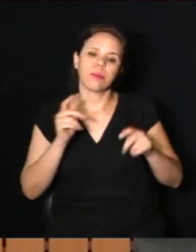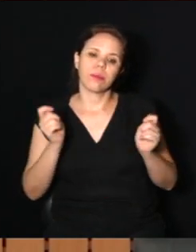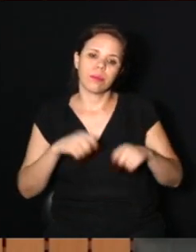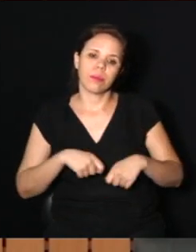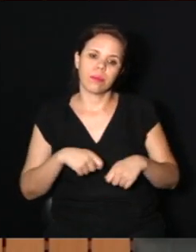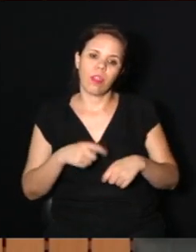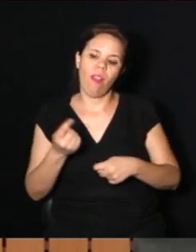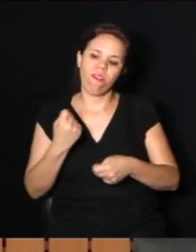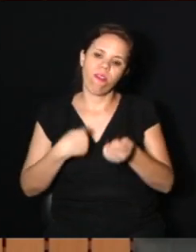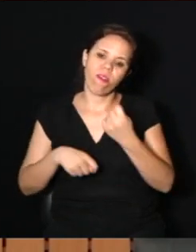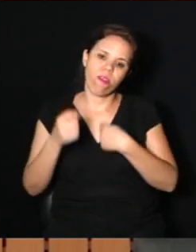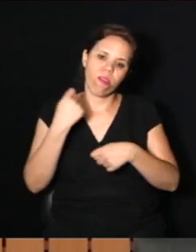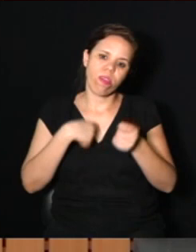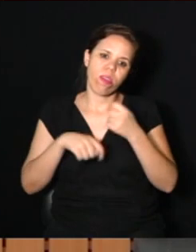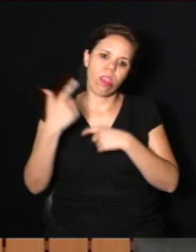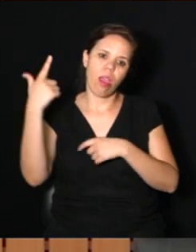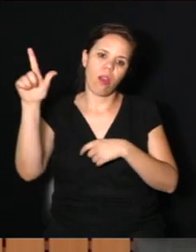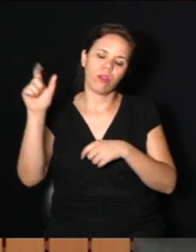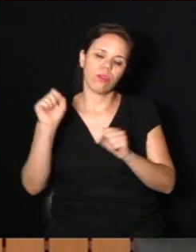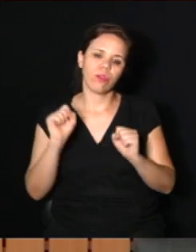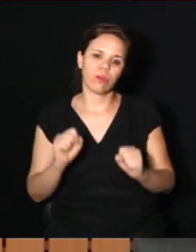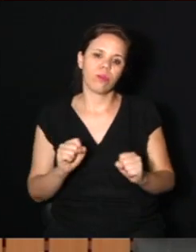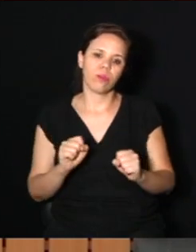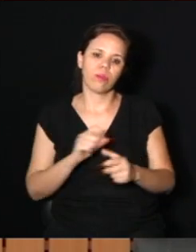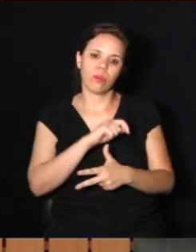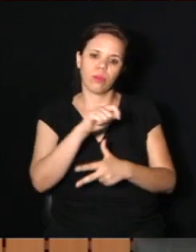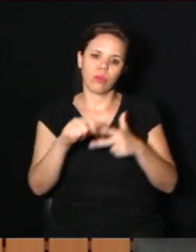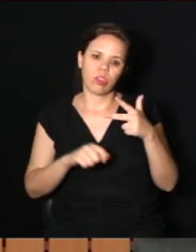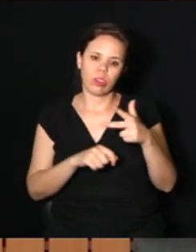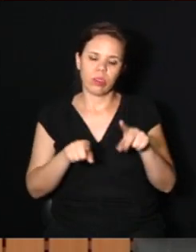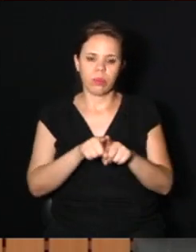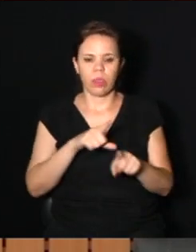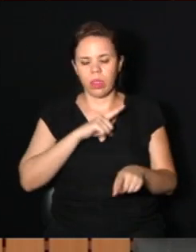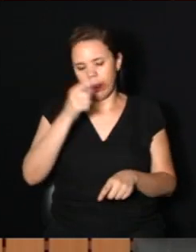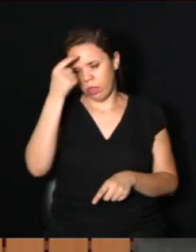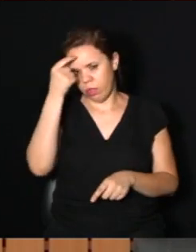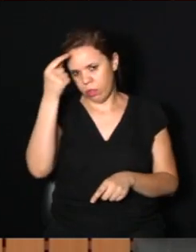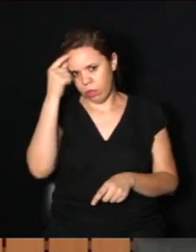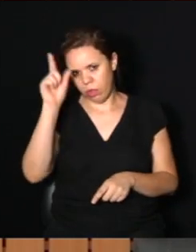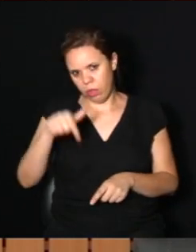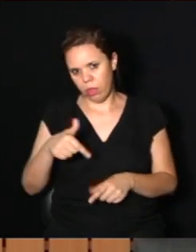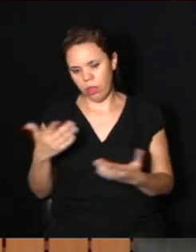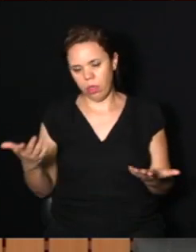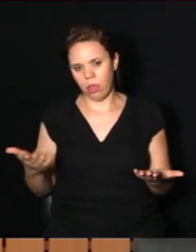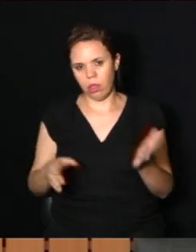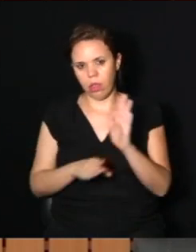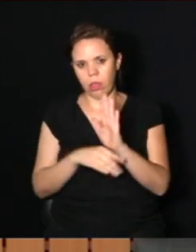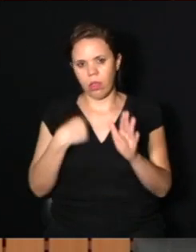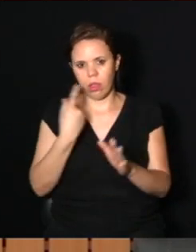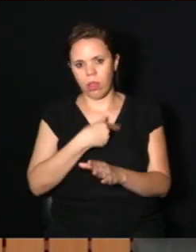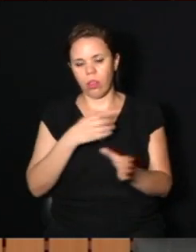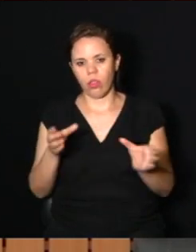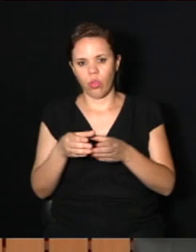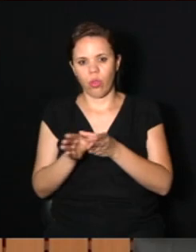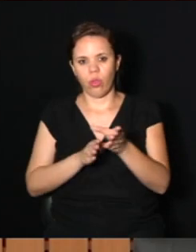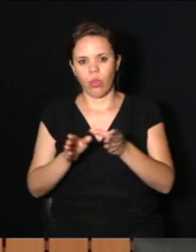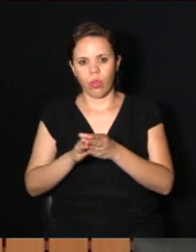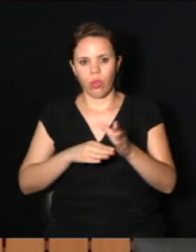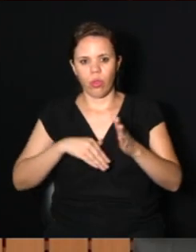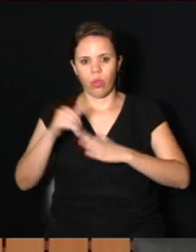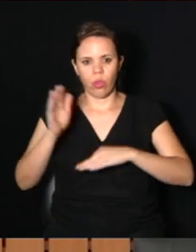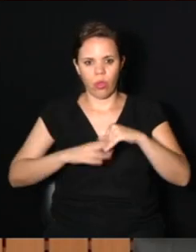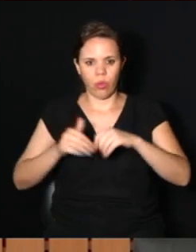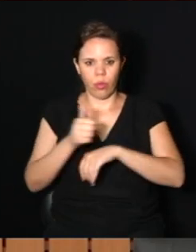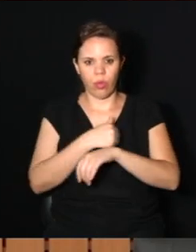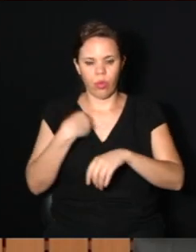de negociação com outros poderes, também tomando ciência da situação, também é uma primazia do nosso conselho, enquanto conselho de profissão.